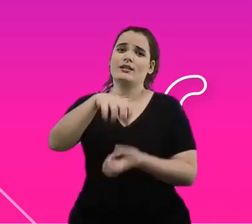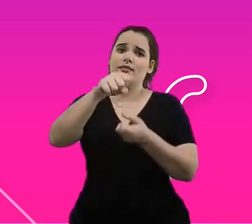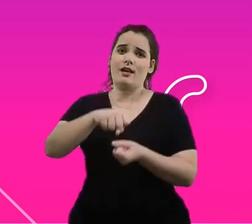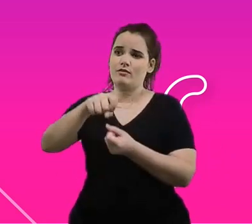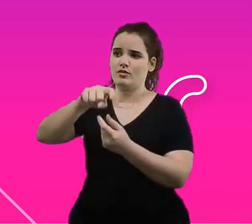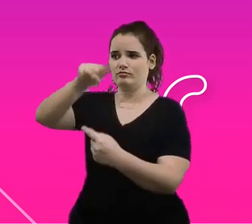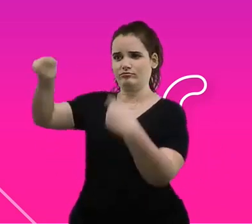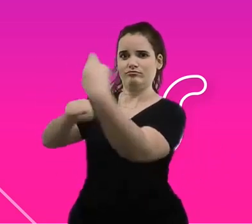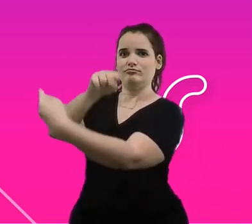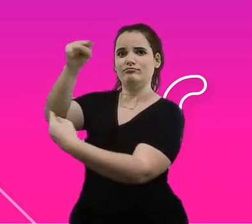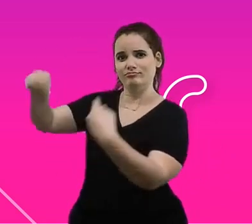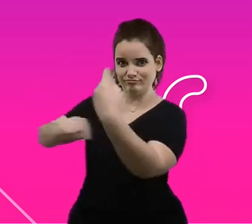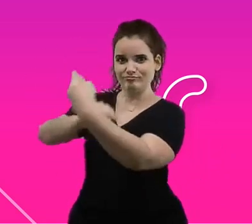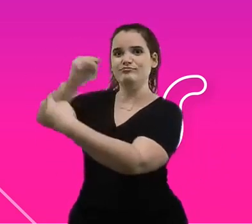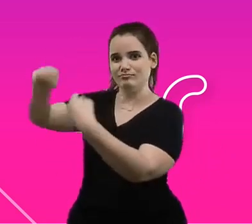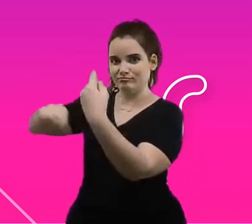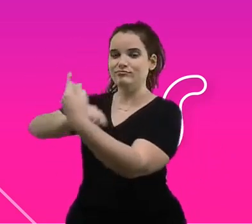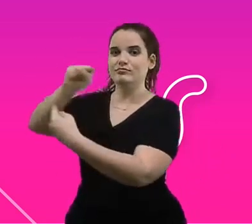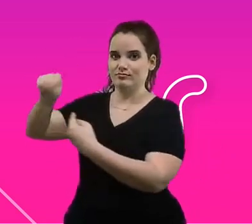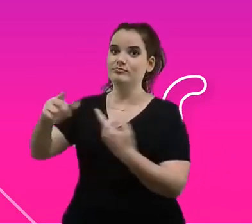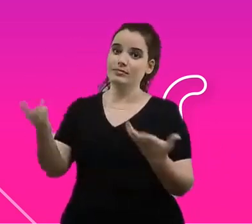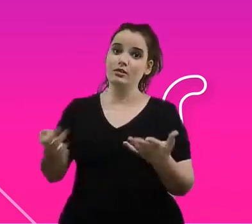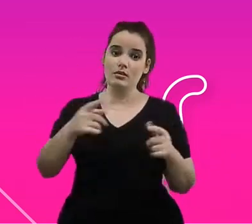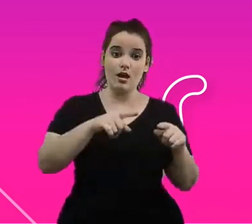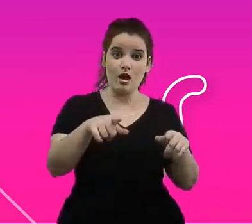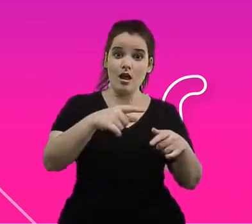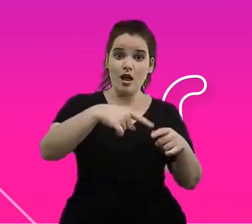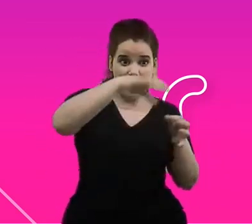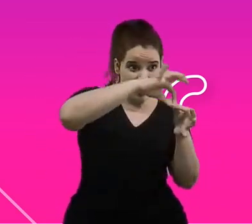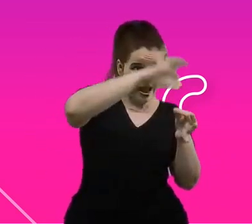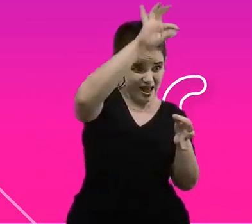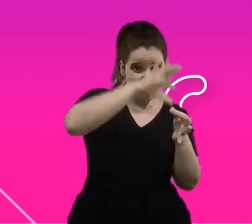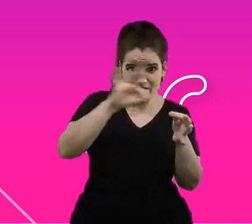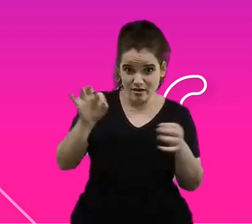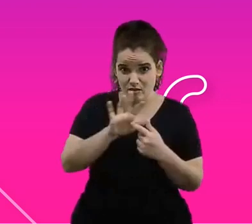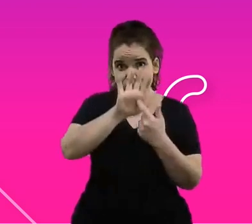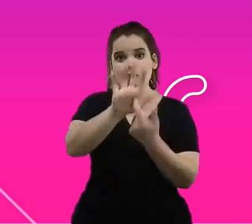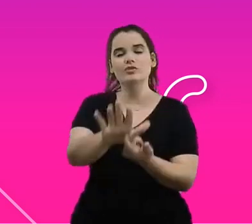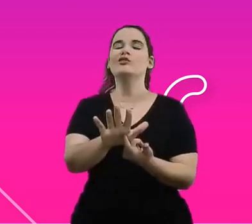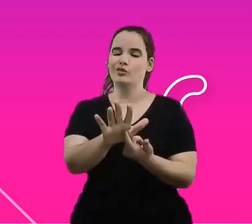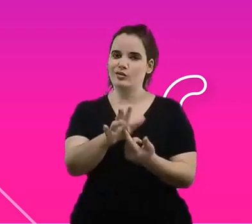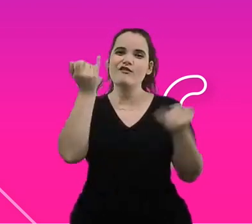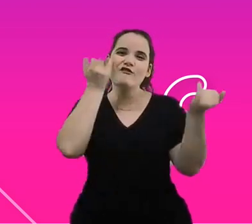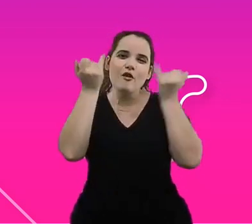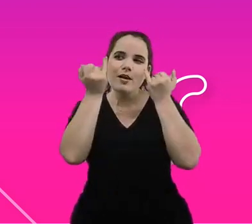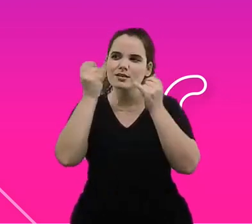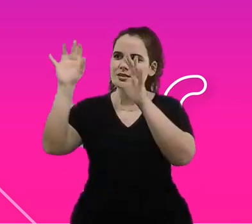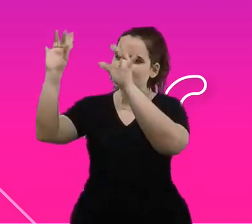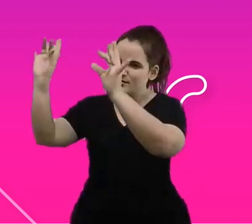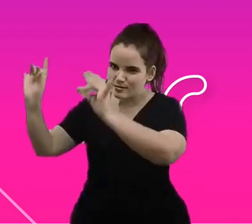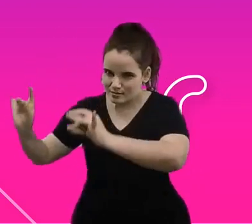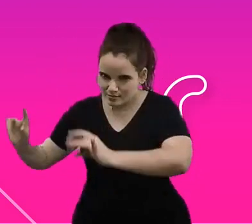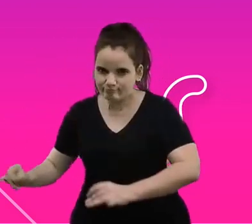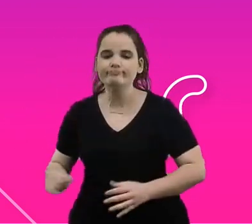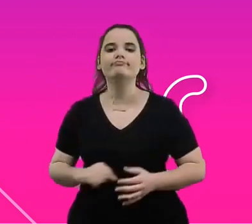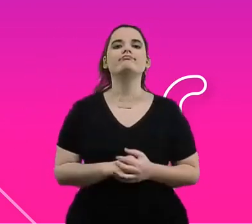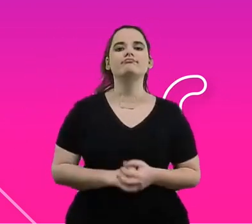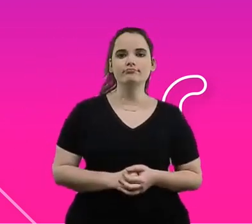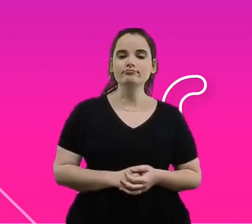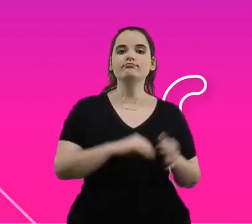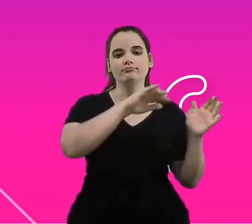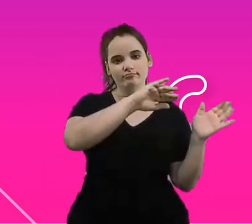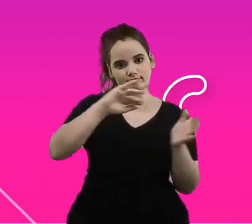princípio básico da evolução. É o trabalho colaborativo, é o trabalho coordenado, e tudo que foi feito está disponibilizado, tá? Então, parabéns